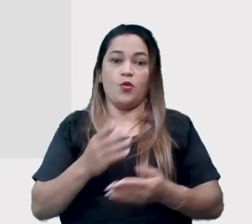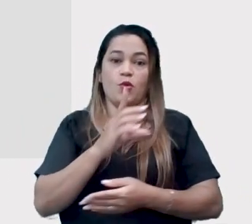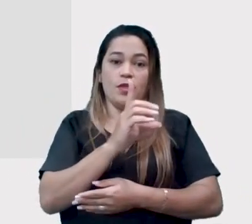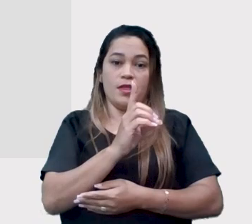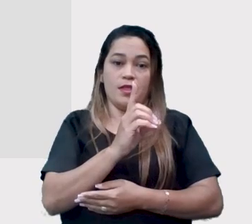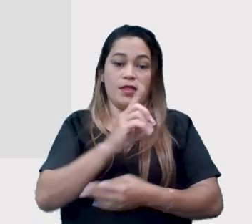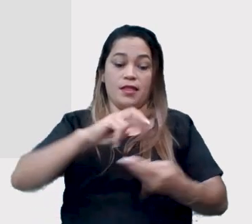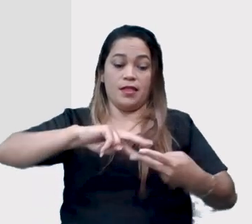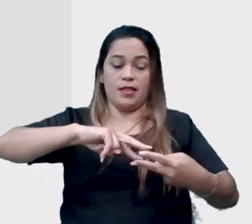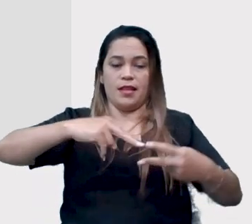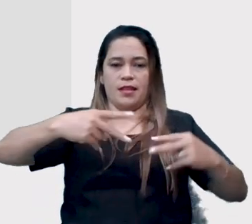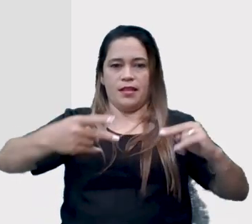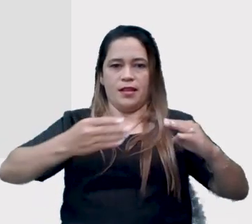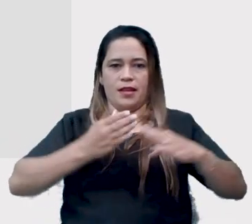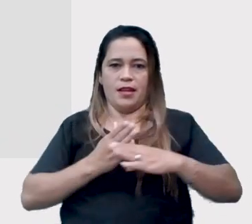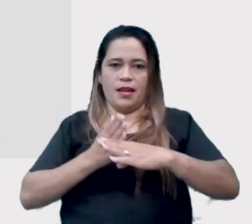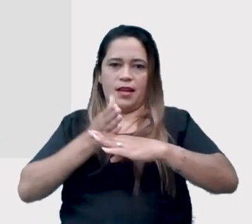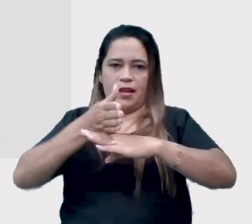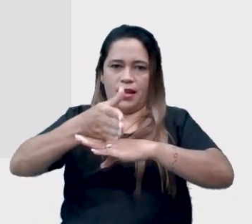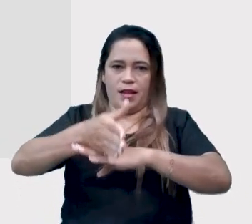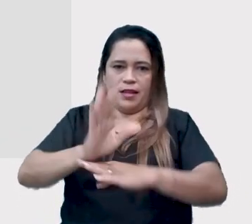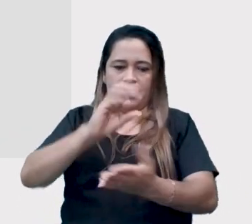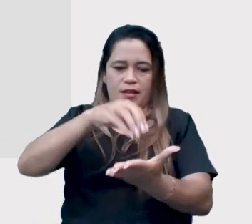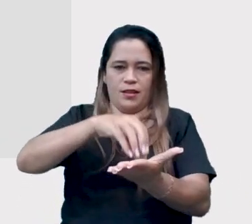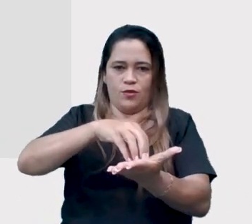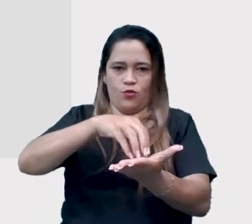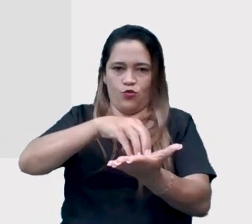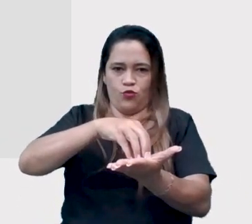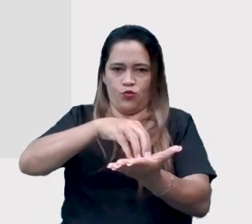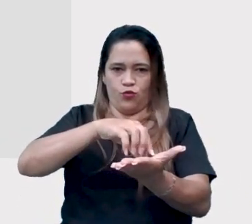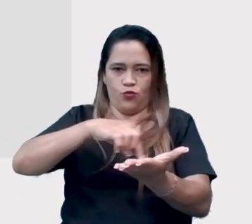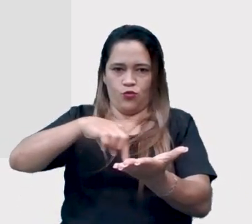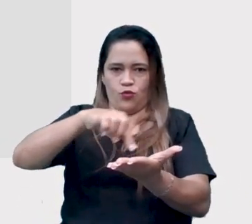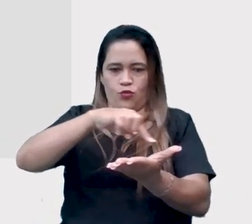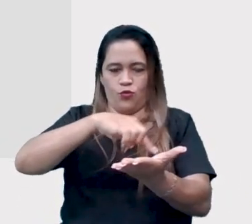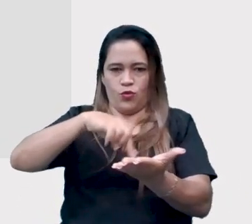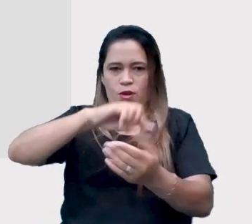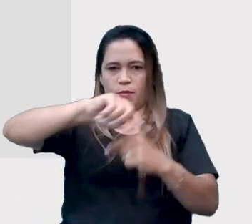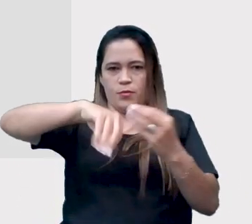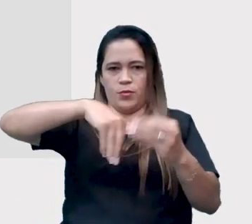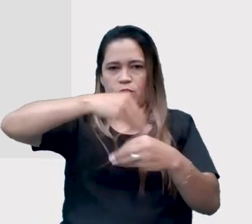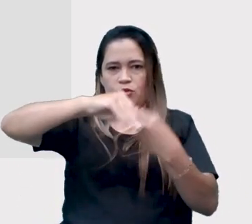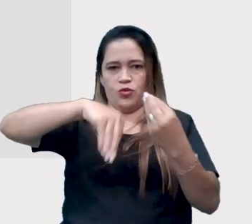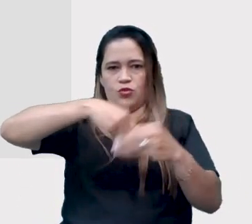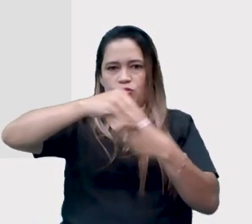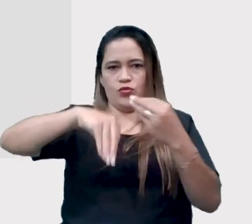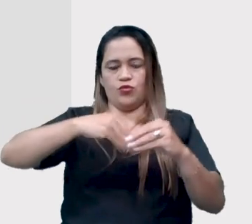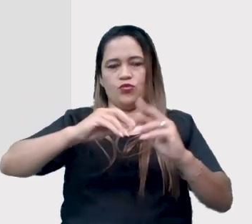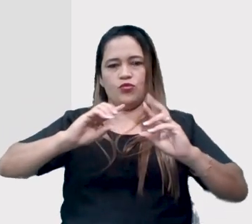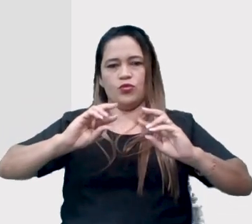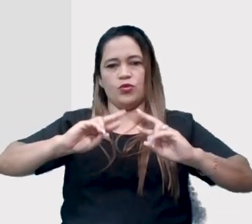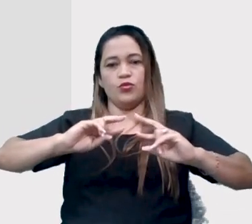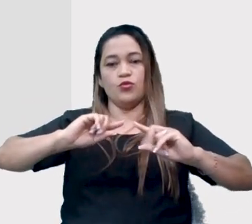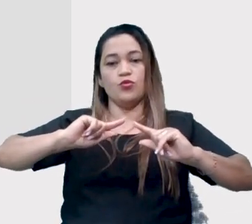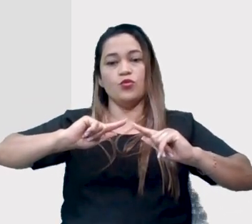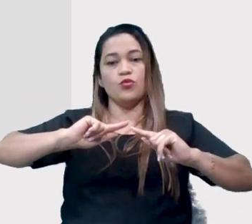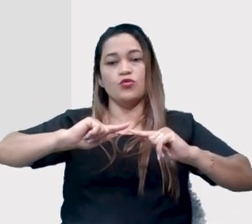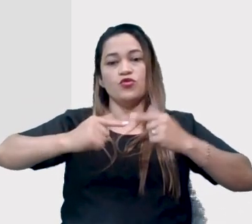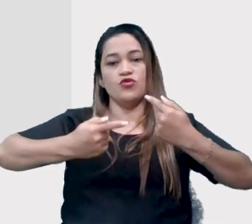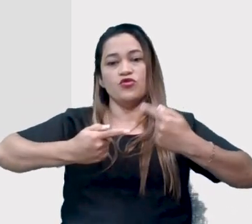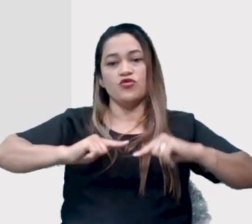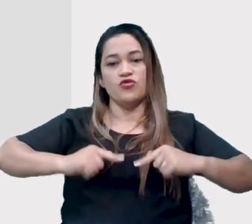do vírus entra no núcleo da nossa célula e se mistura ao nosso material genético.